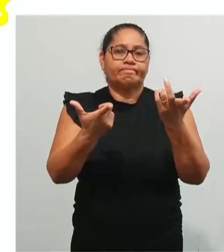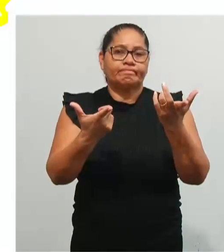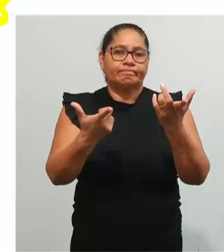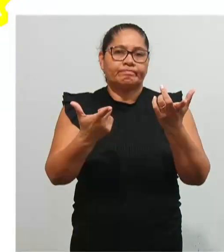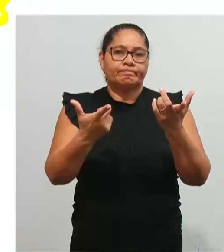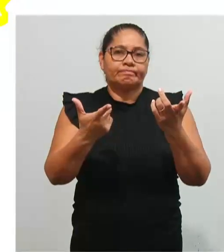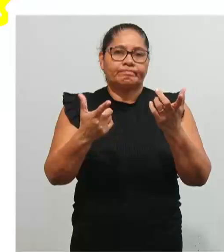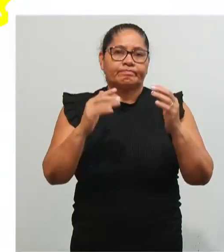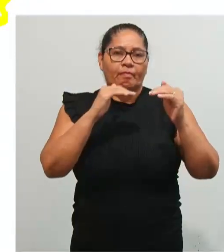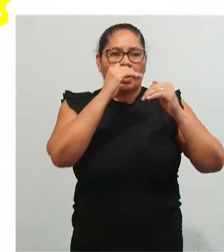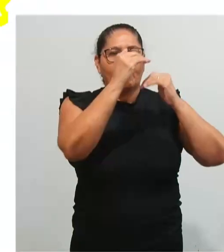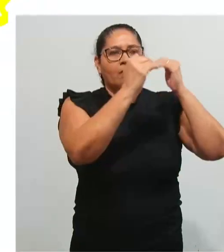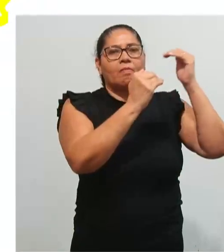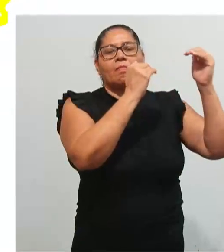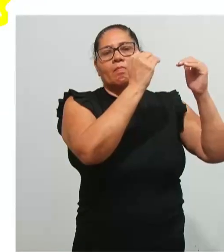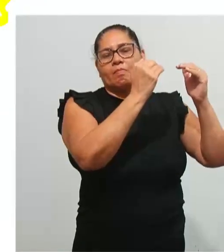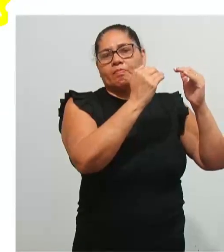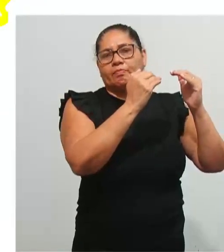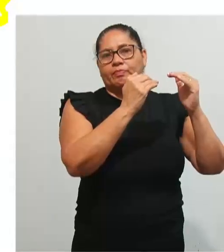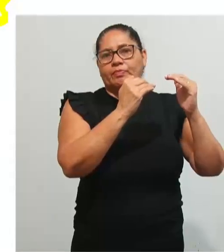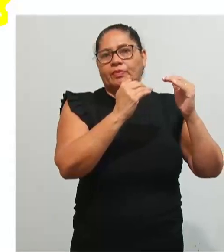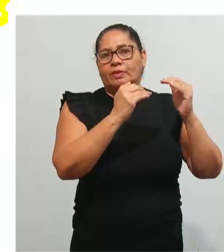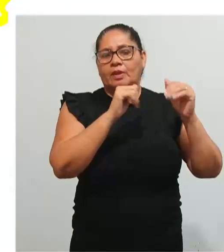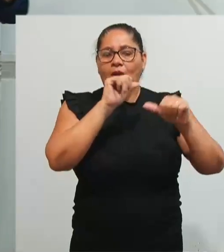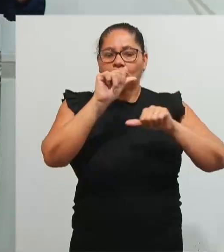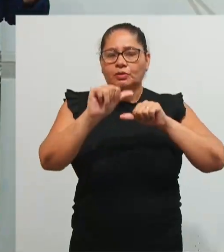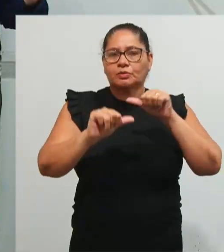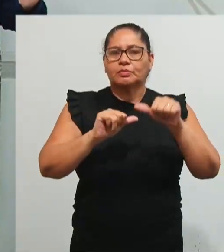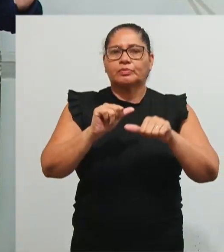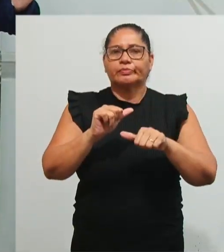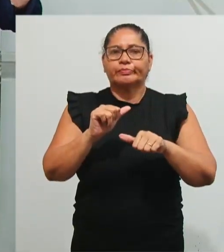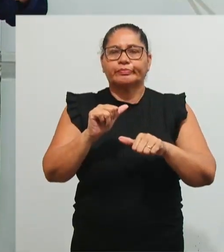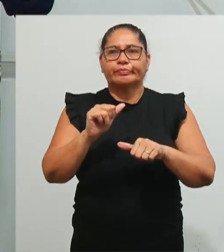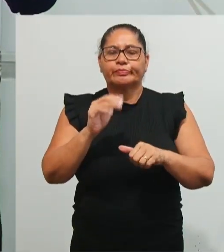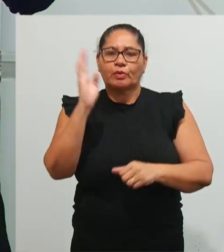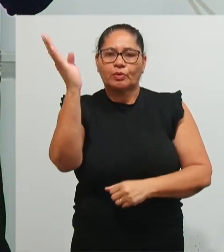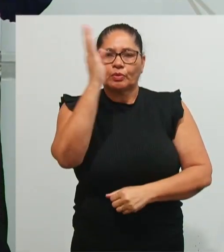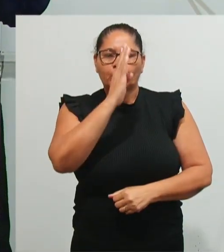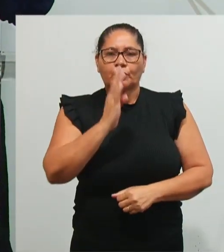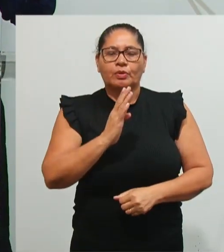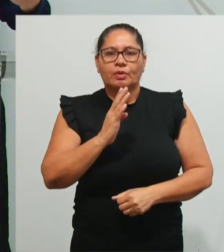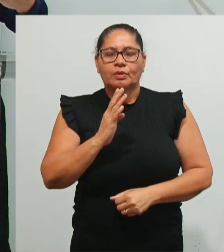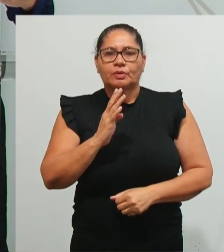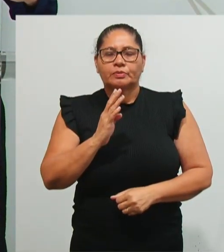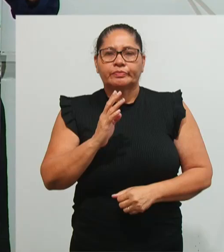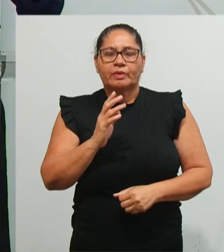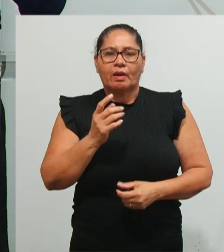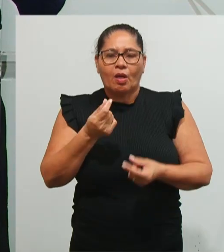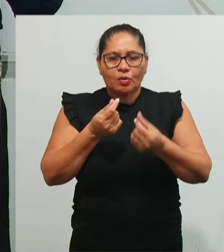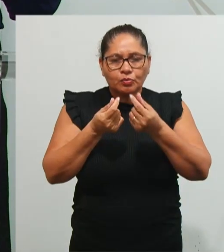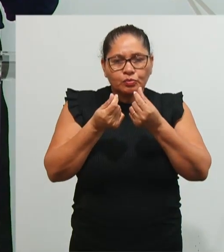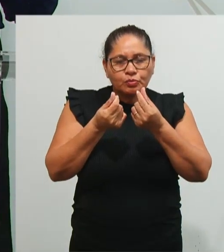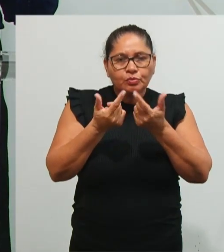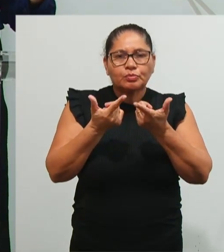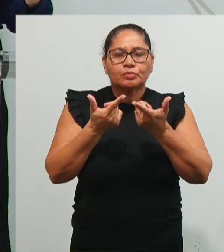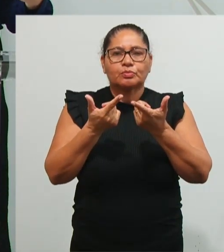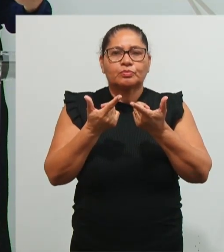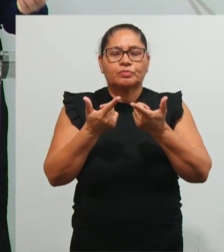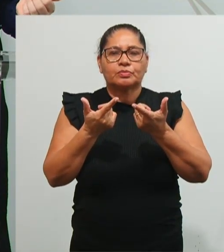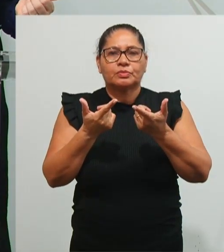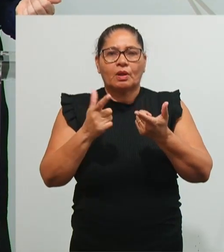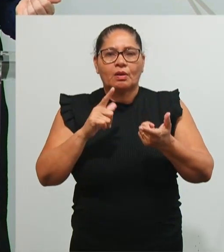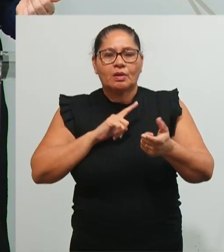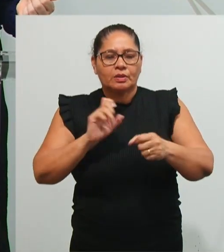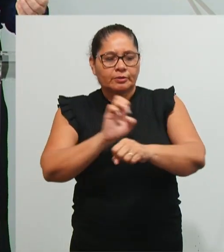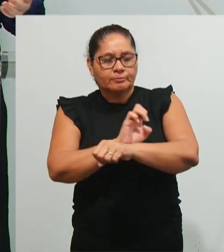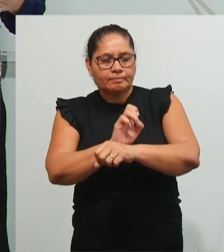desse desenvolvimento. Trata-se de uma grande mudança na mentalidade do Brasil. A gente vem de um capitalismo de muita atuação do Estado